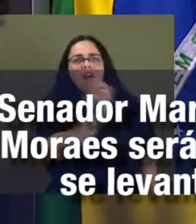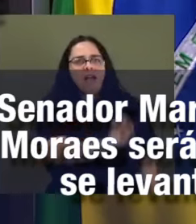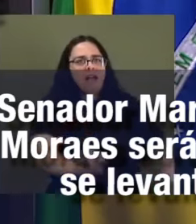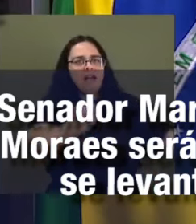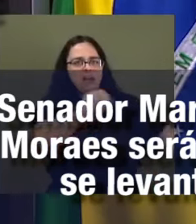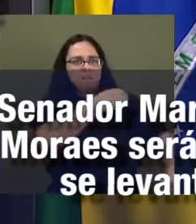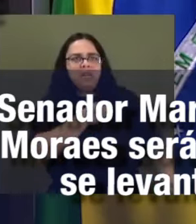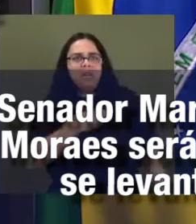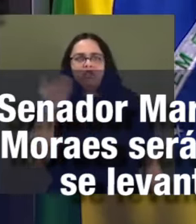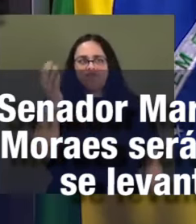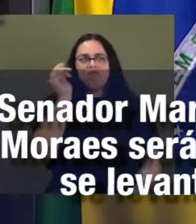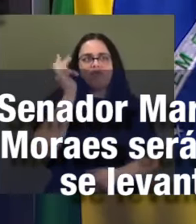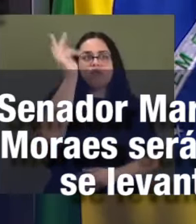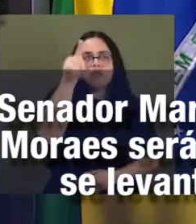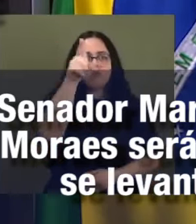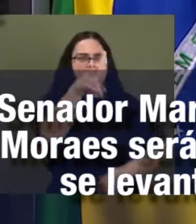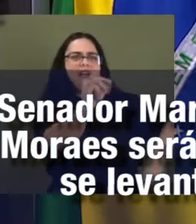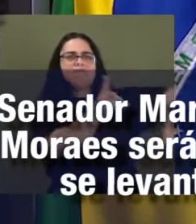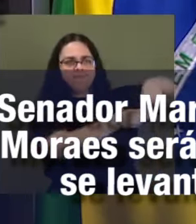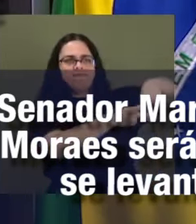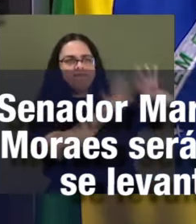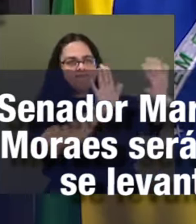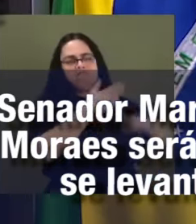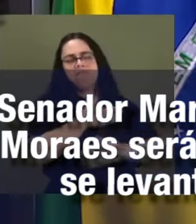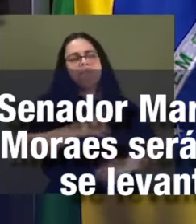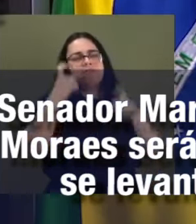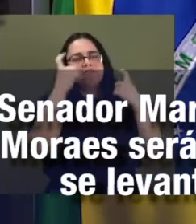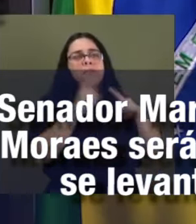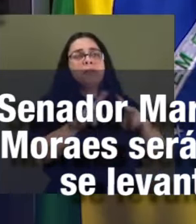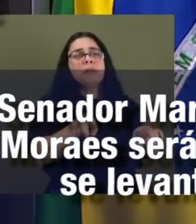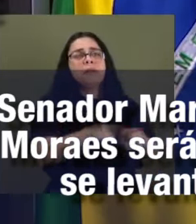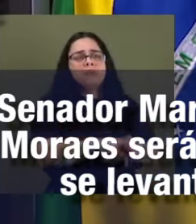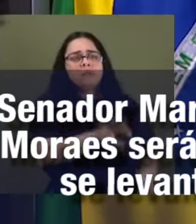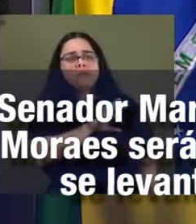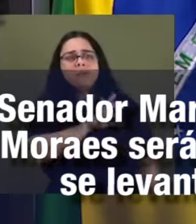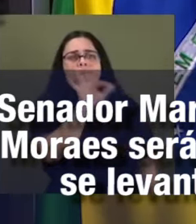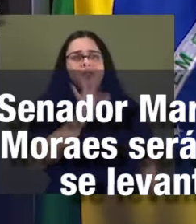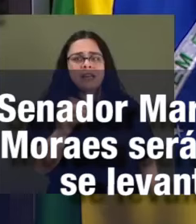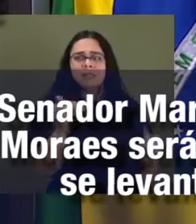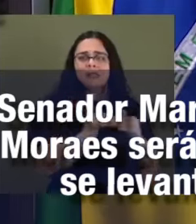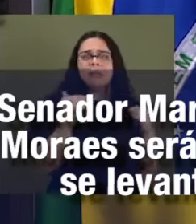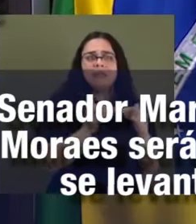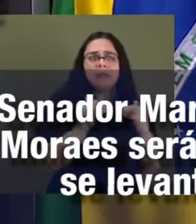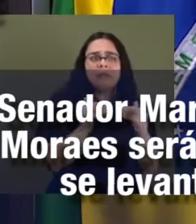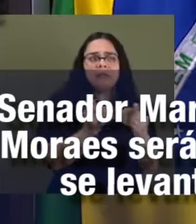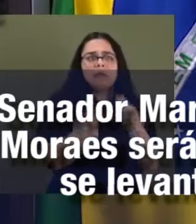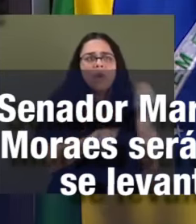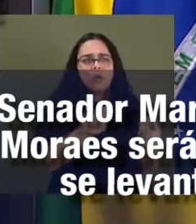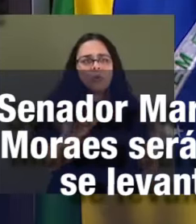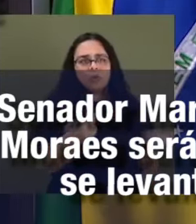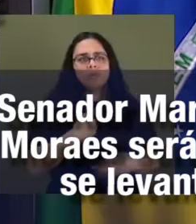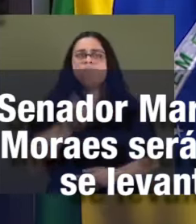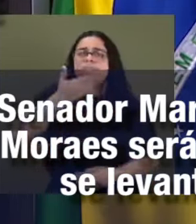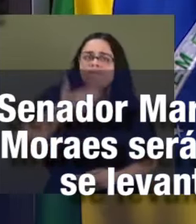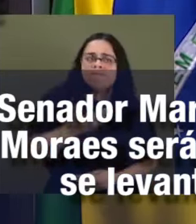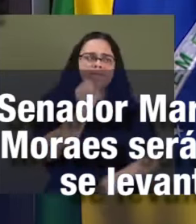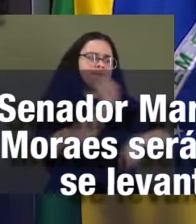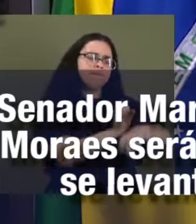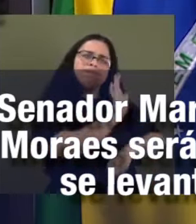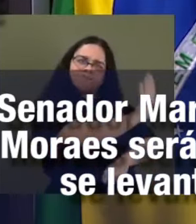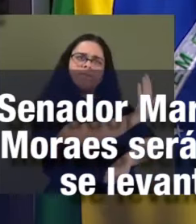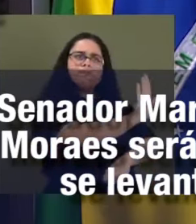ministro, que futuramente ele estará atrás das grades, mas dos próprios policiais federais de compactuarem com isso. Então eu peço, parem e, como